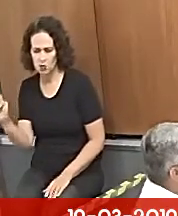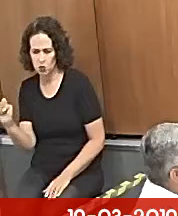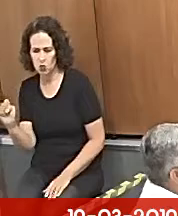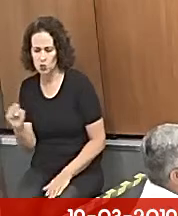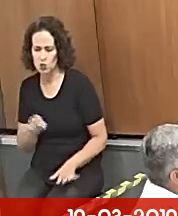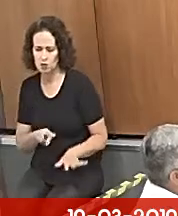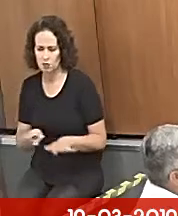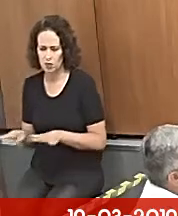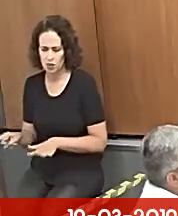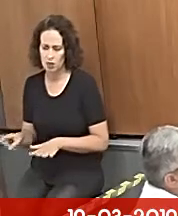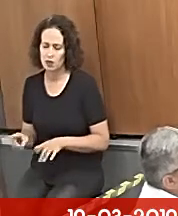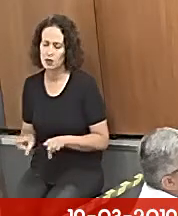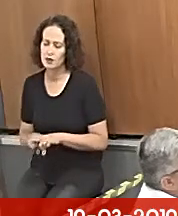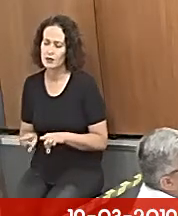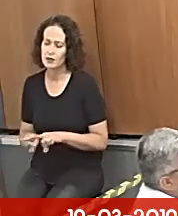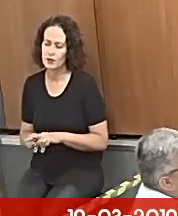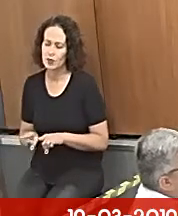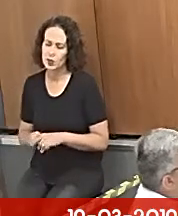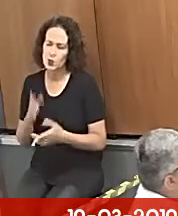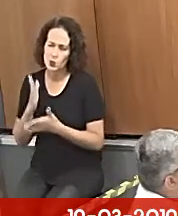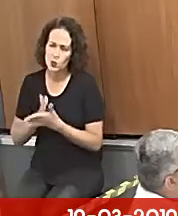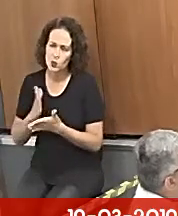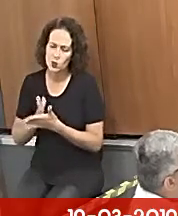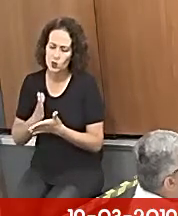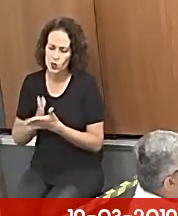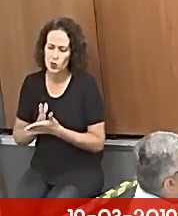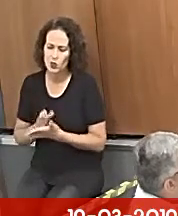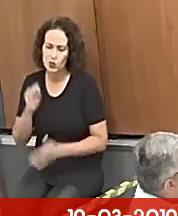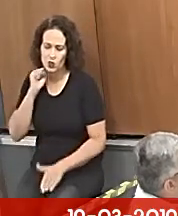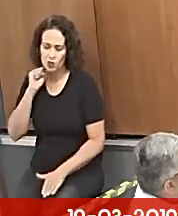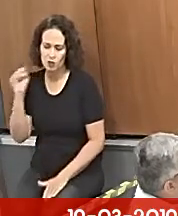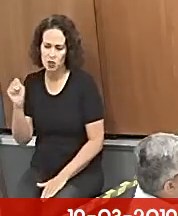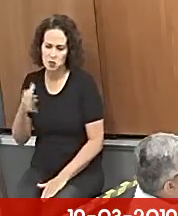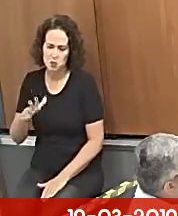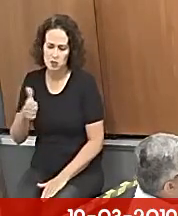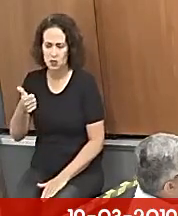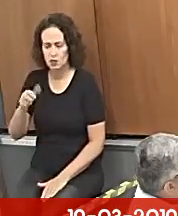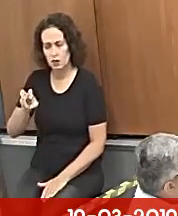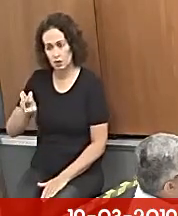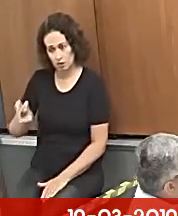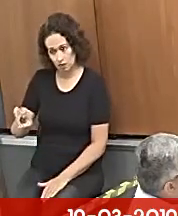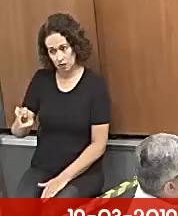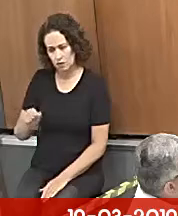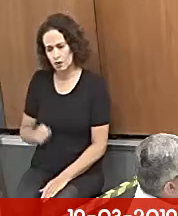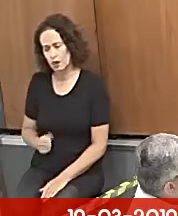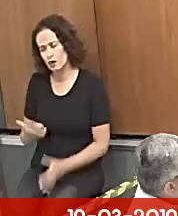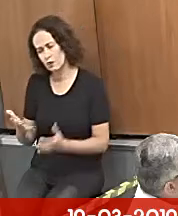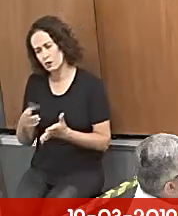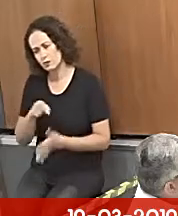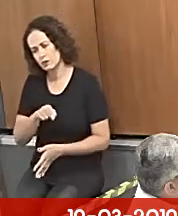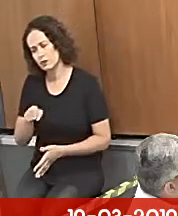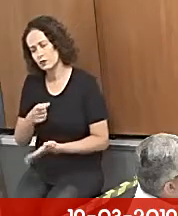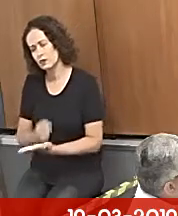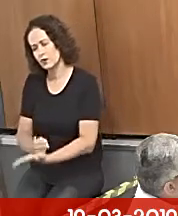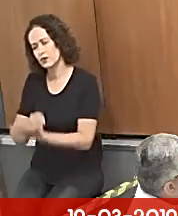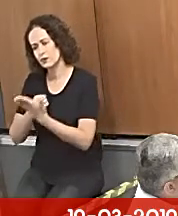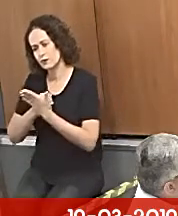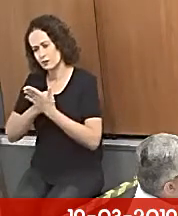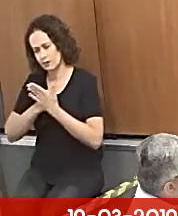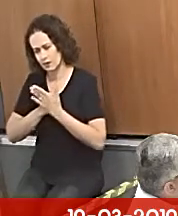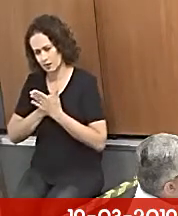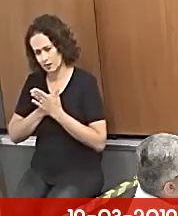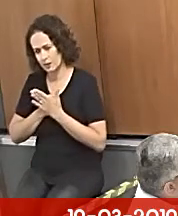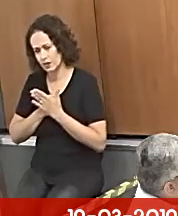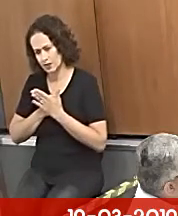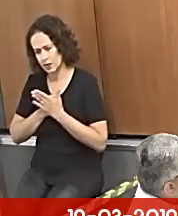do meio do mês de abril já próximo dia 15 então eu queria que a senhora nos ajudar se a iaa a